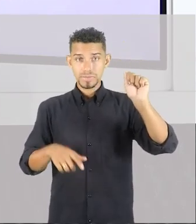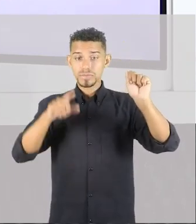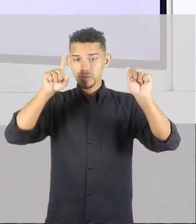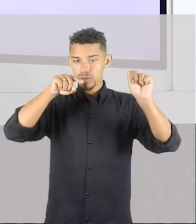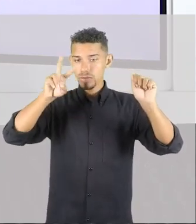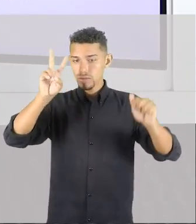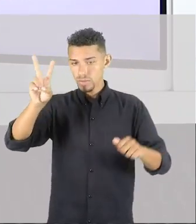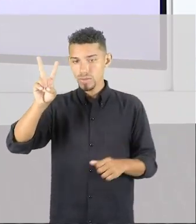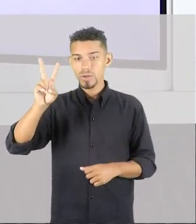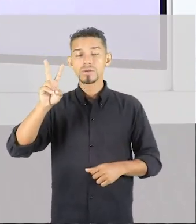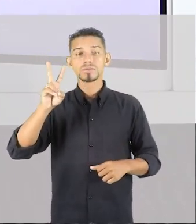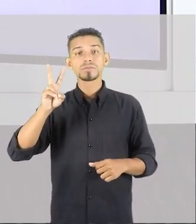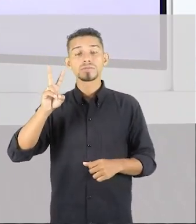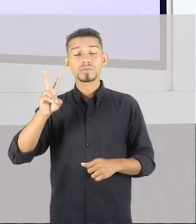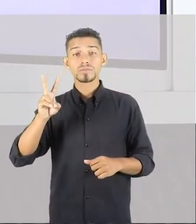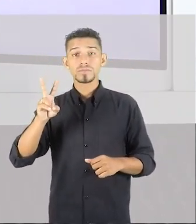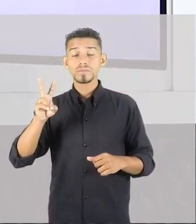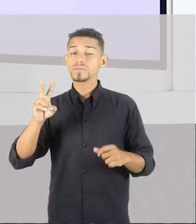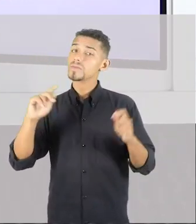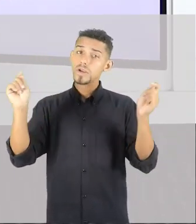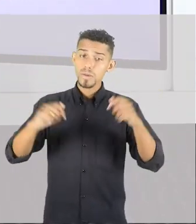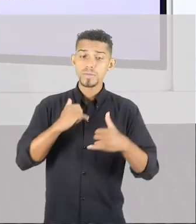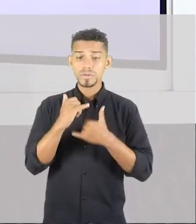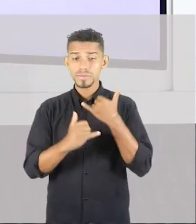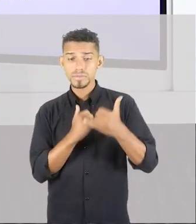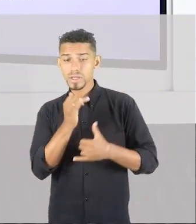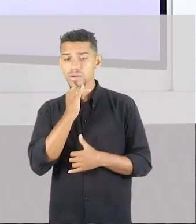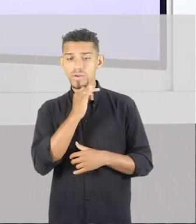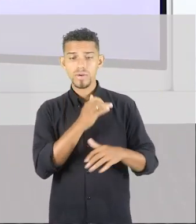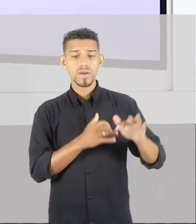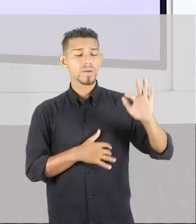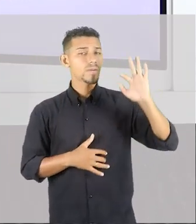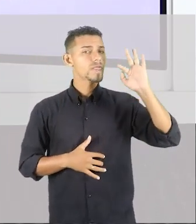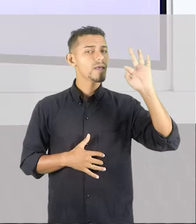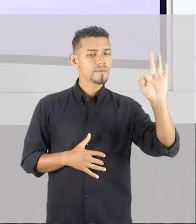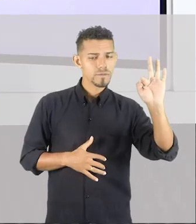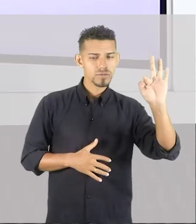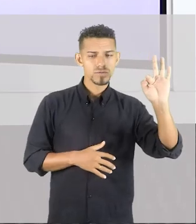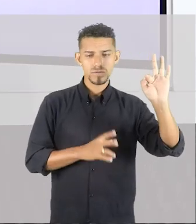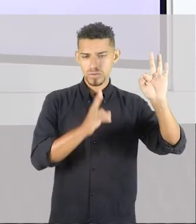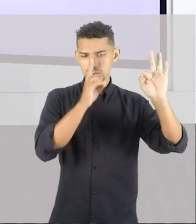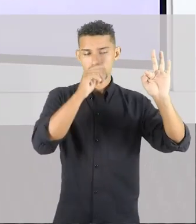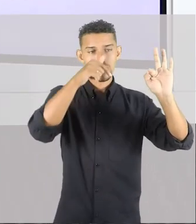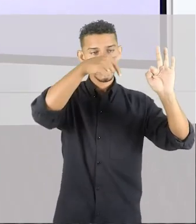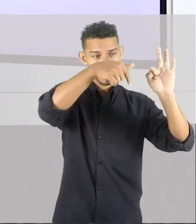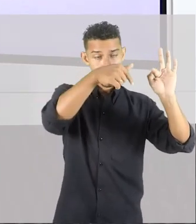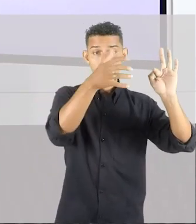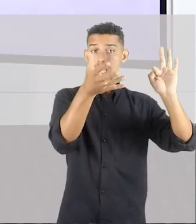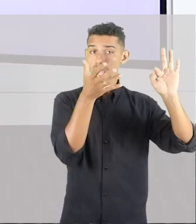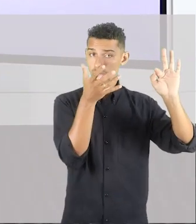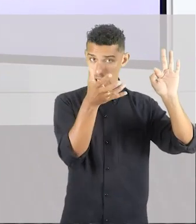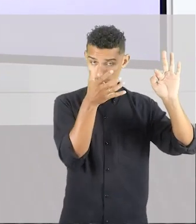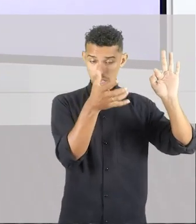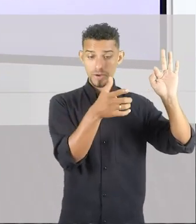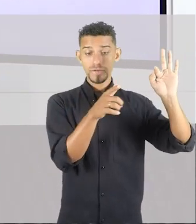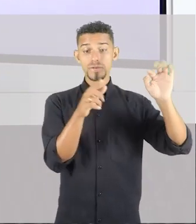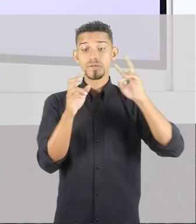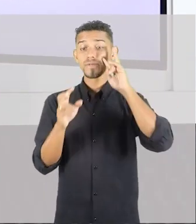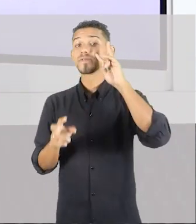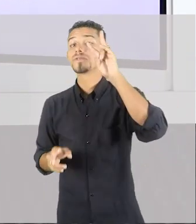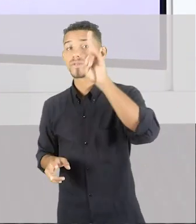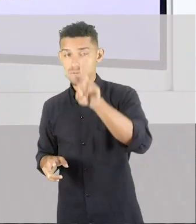seno do ângulo. E aí a gente pode brincar assim, ó, força magnética. Quero